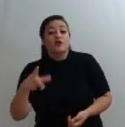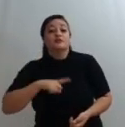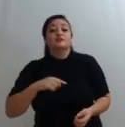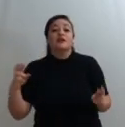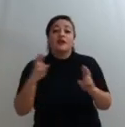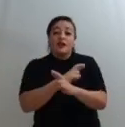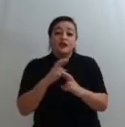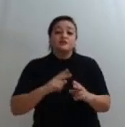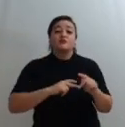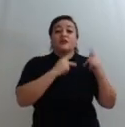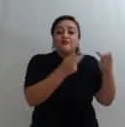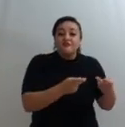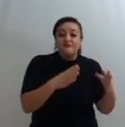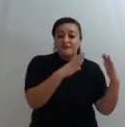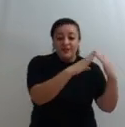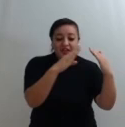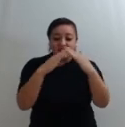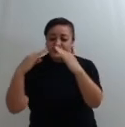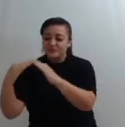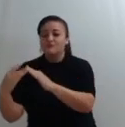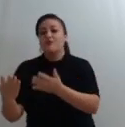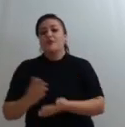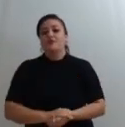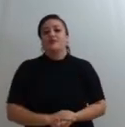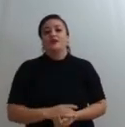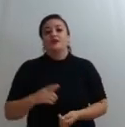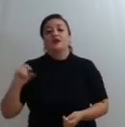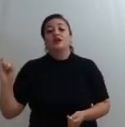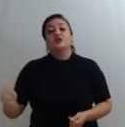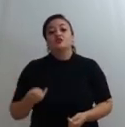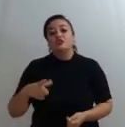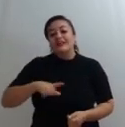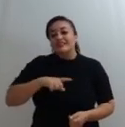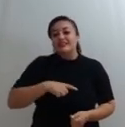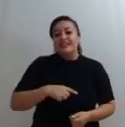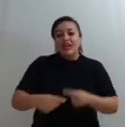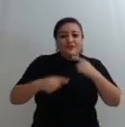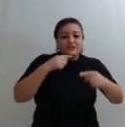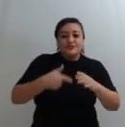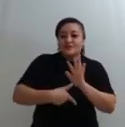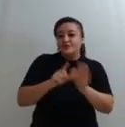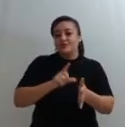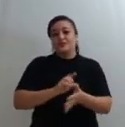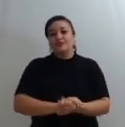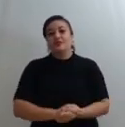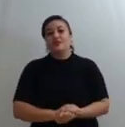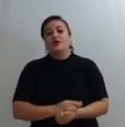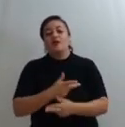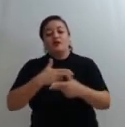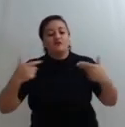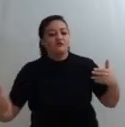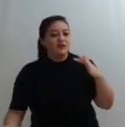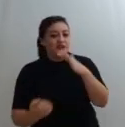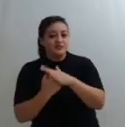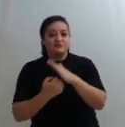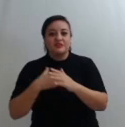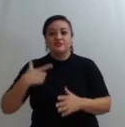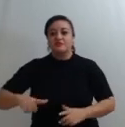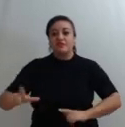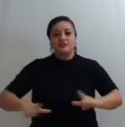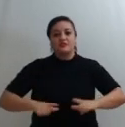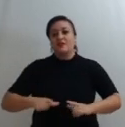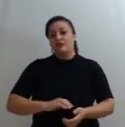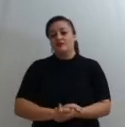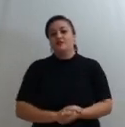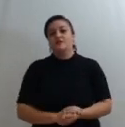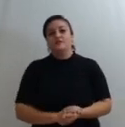já houve aqui uma discussão anterior aqui na turma, eu estava presente na sessão, bem como de inúmeras empresas sem funcionários com endereços idênticos.